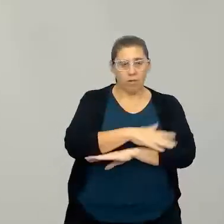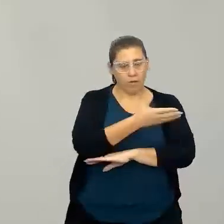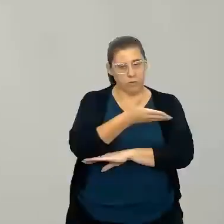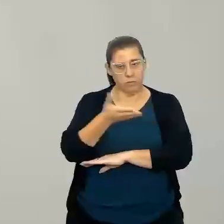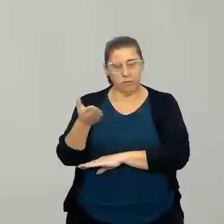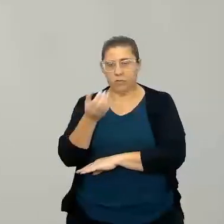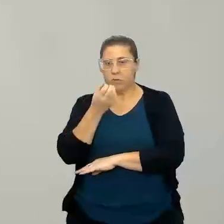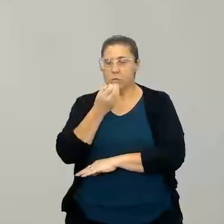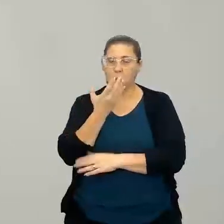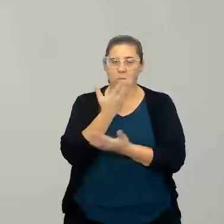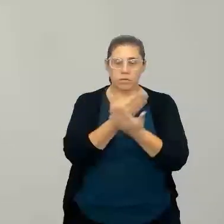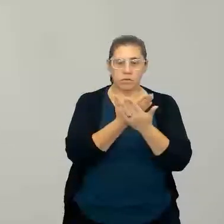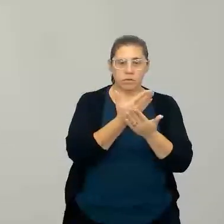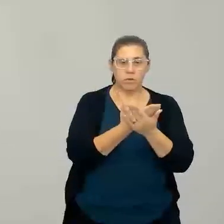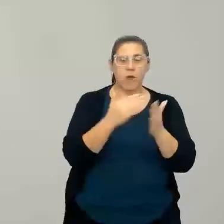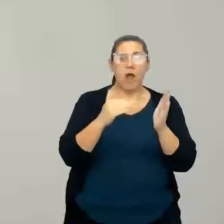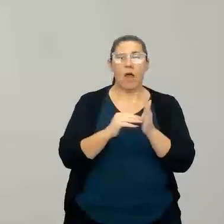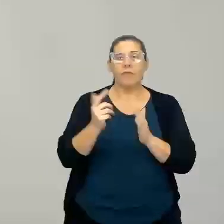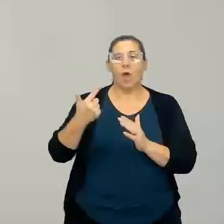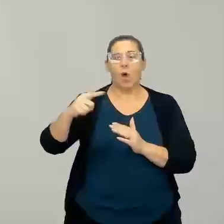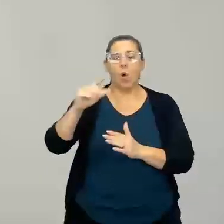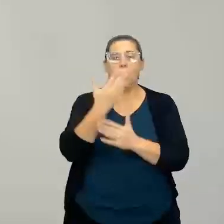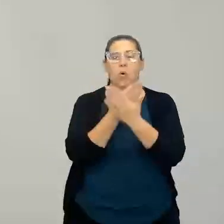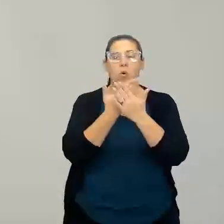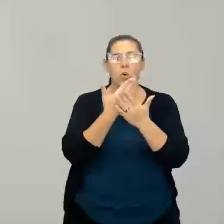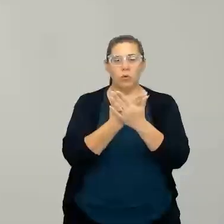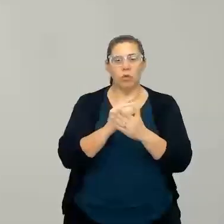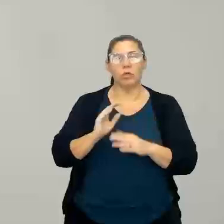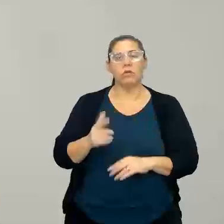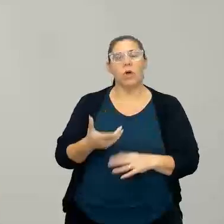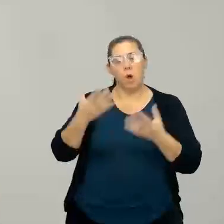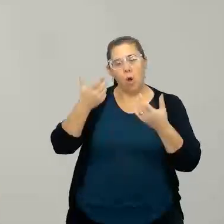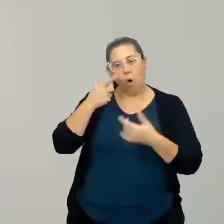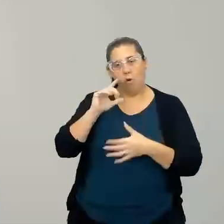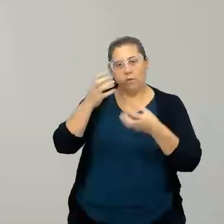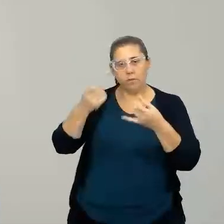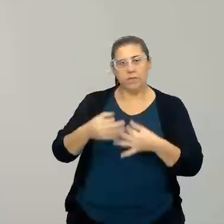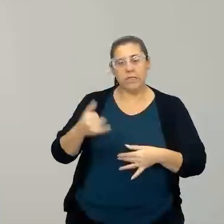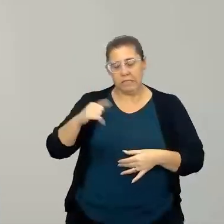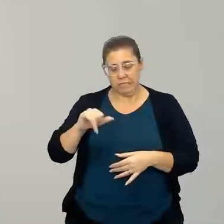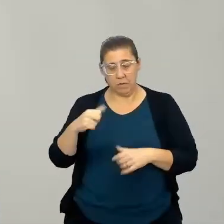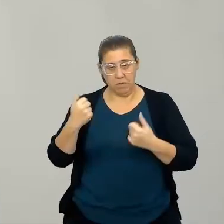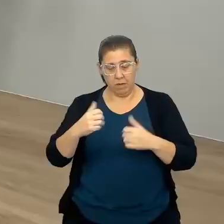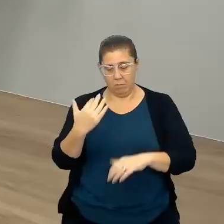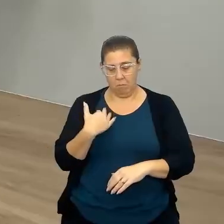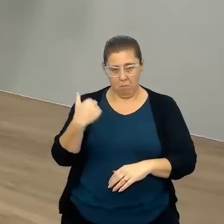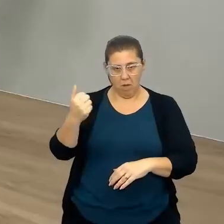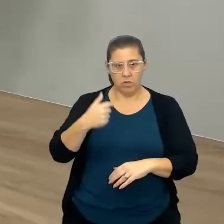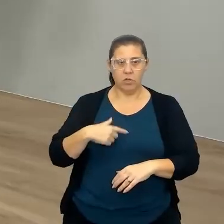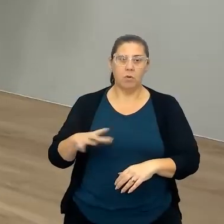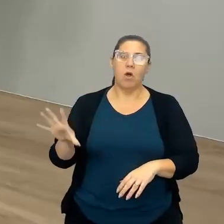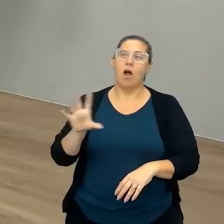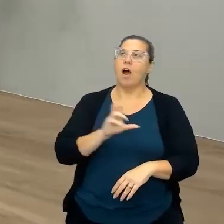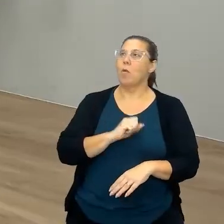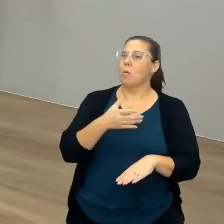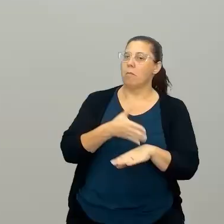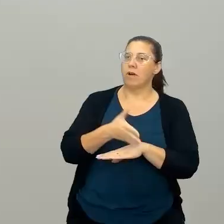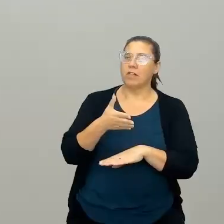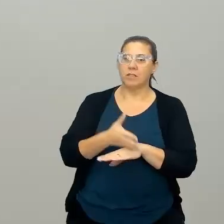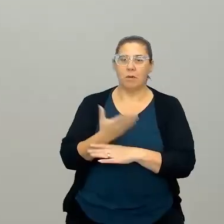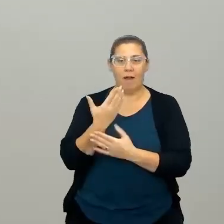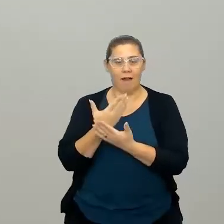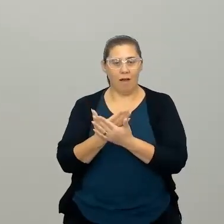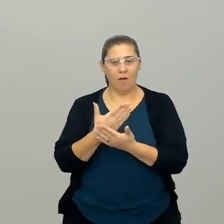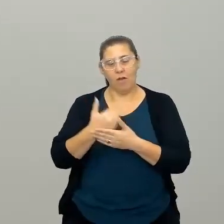aí, bons estudos e até uma próxima aula. E como eu disse ontem, precisando, me chame, porque eu adoro participar das suas aulas. Eu